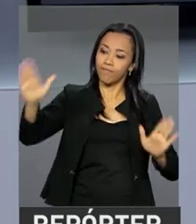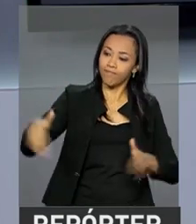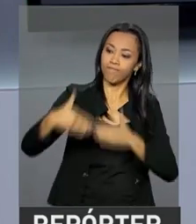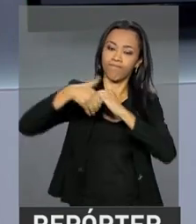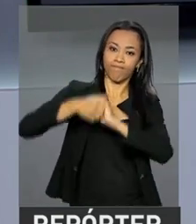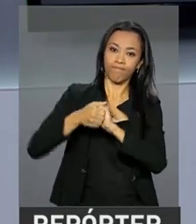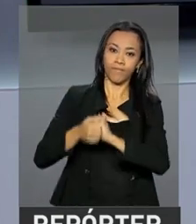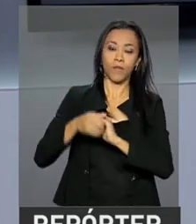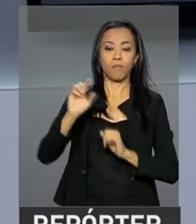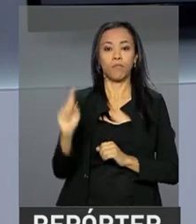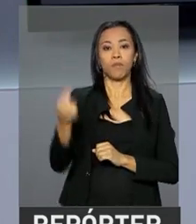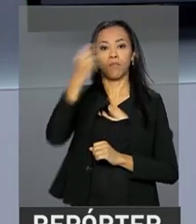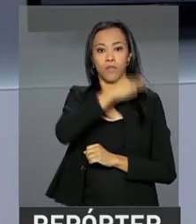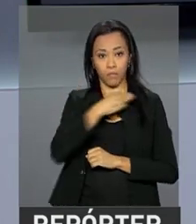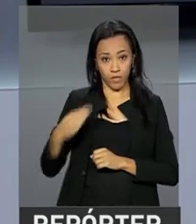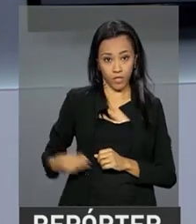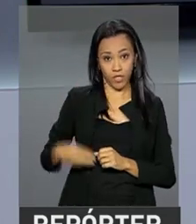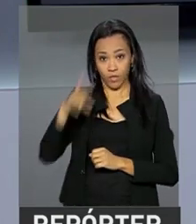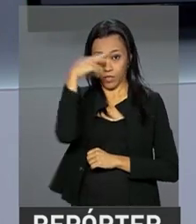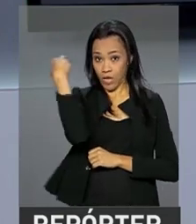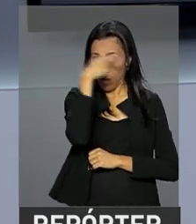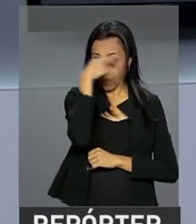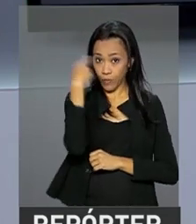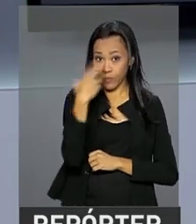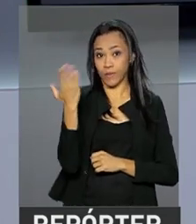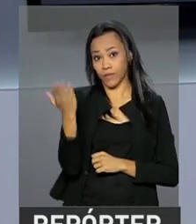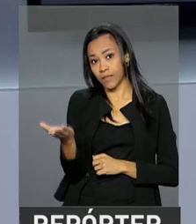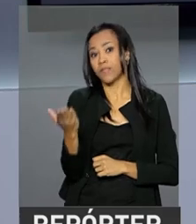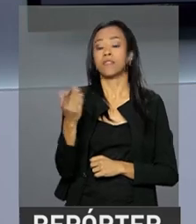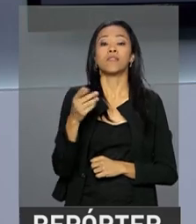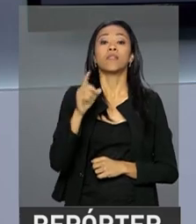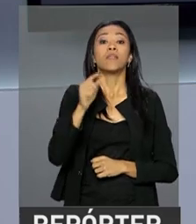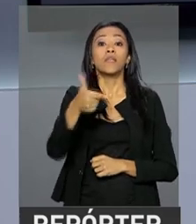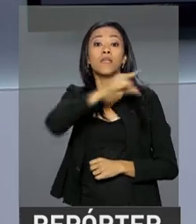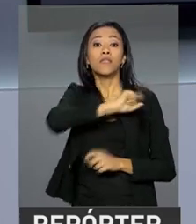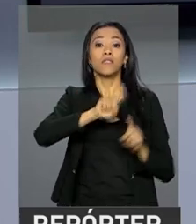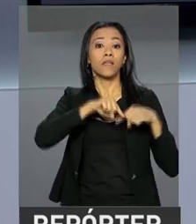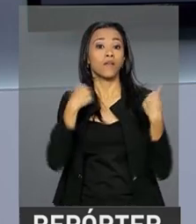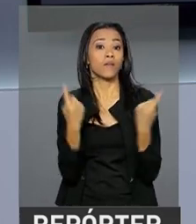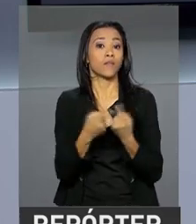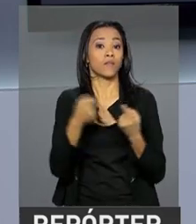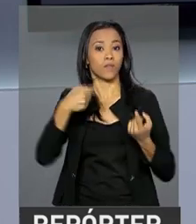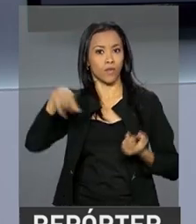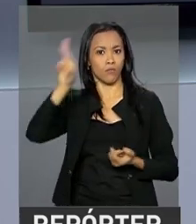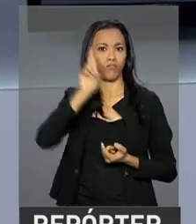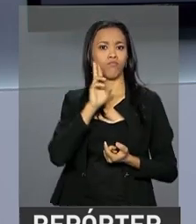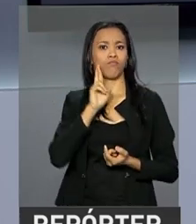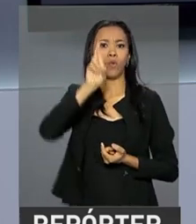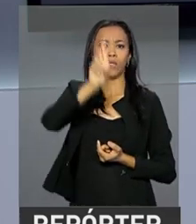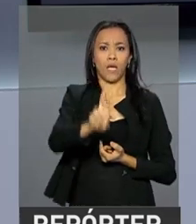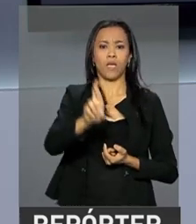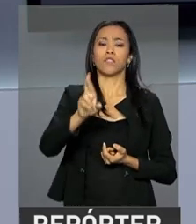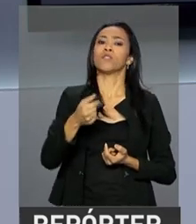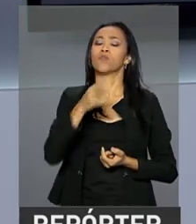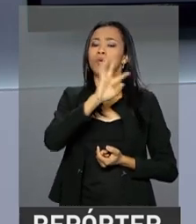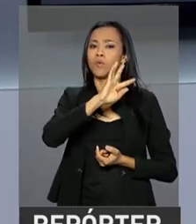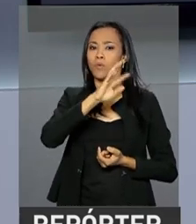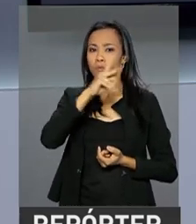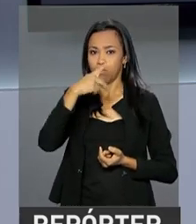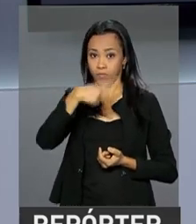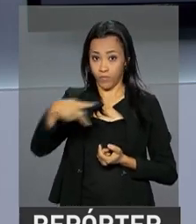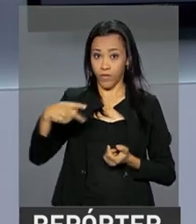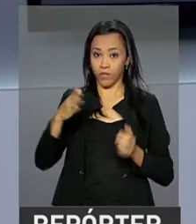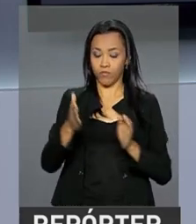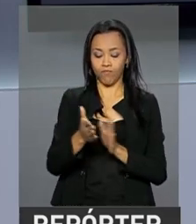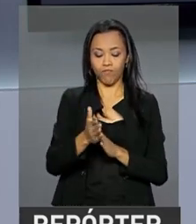Rússia, Dmitry Medvedev. E antes das reuniões com as autoridades russas, Michel Temer fez homenagem no